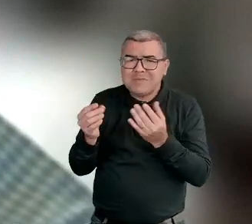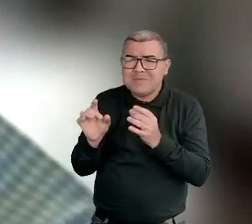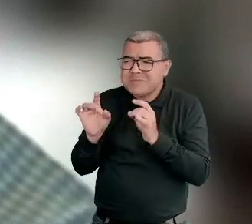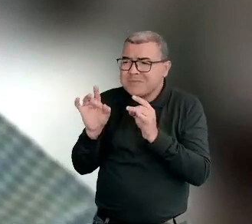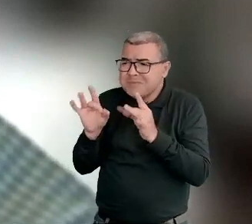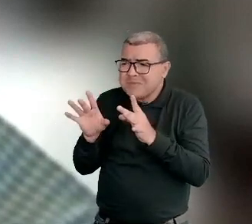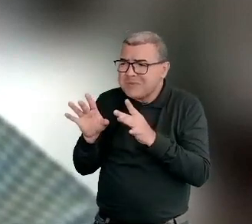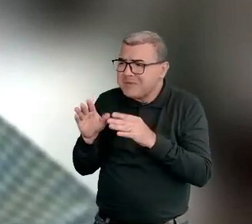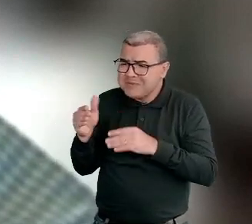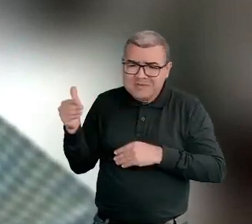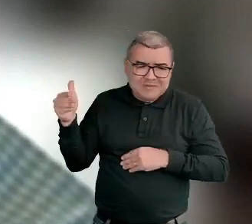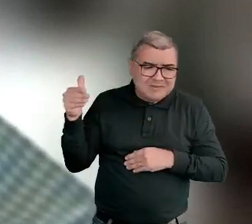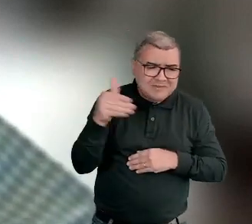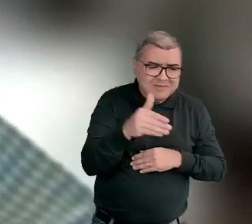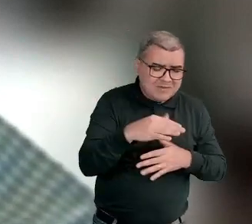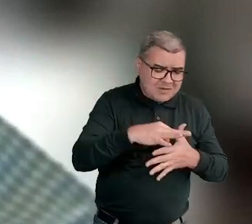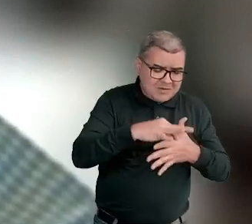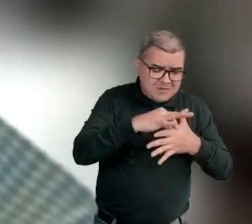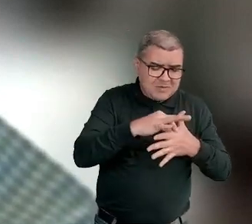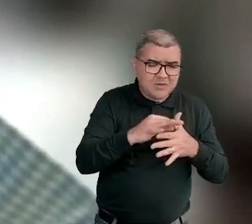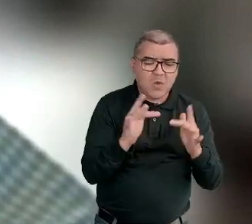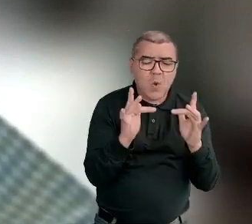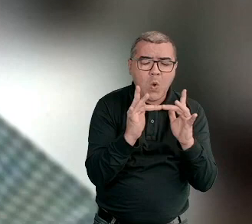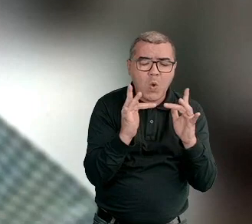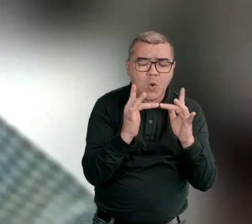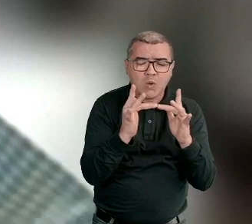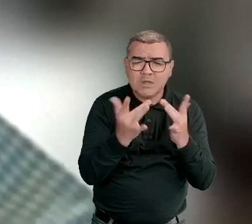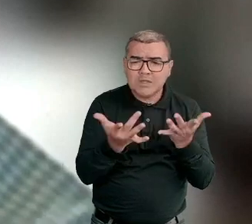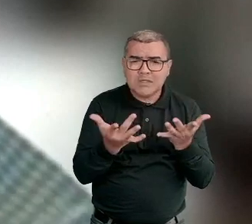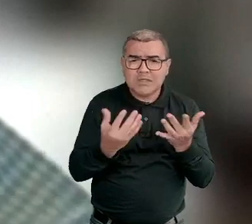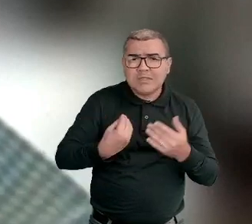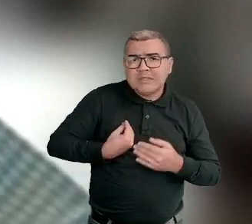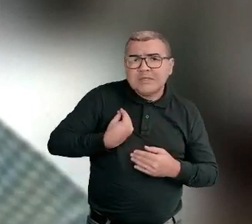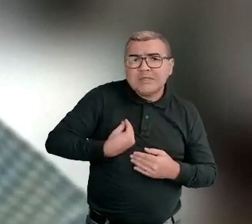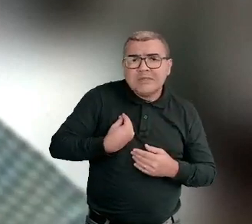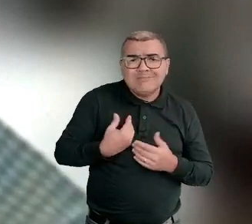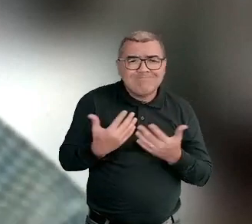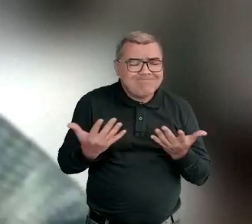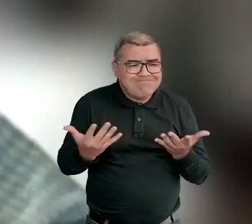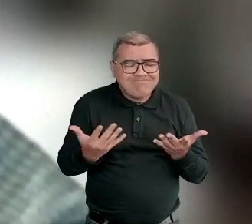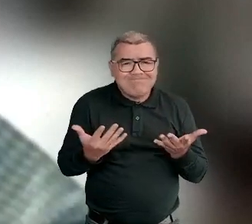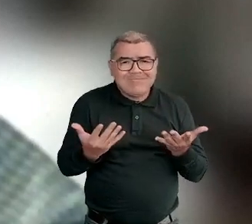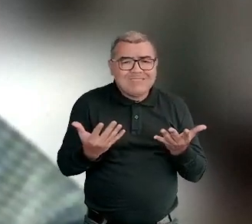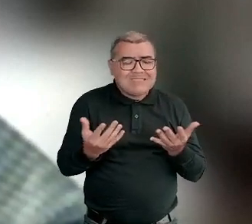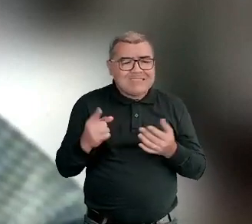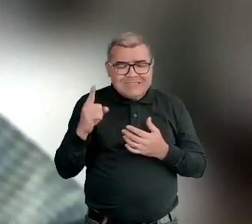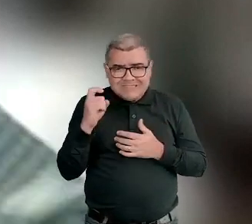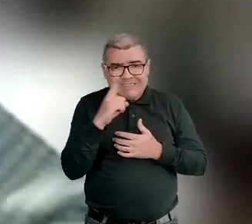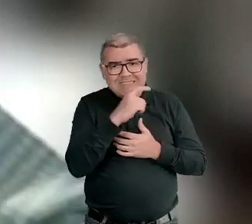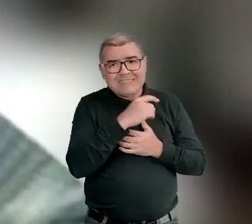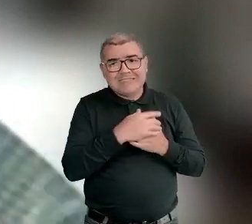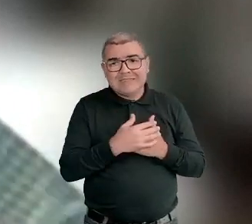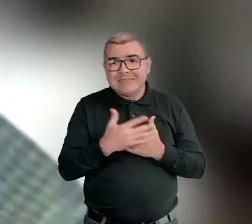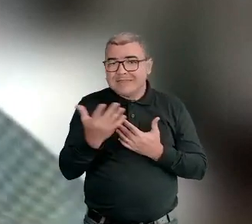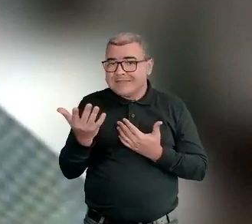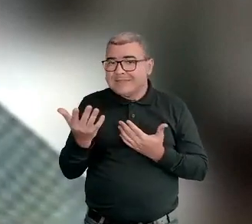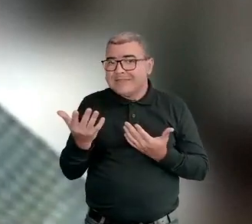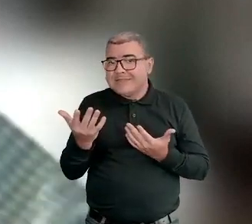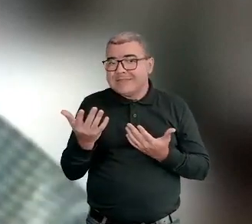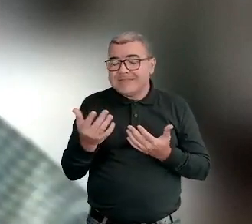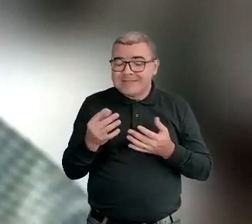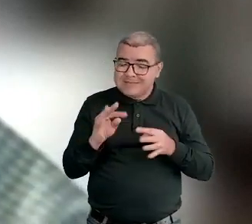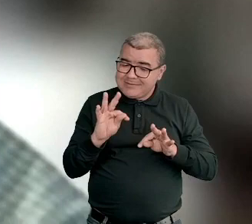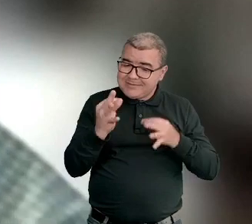muita tecnologia e com pouco contato humano vai ser no próximo futuro? São dois lados